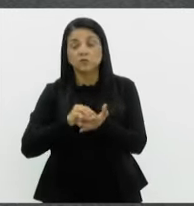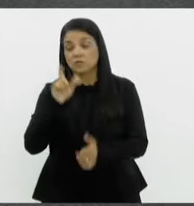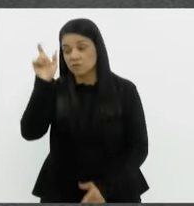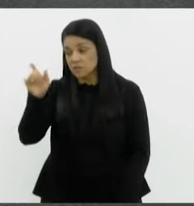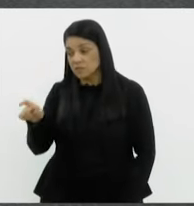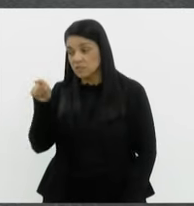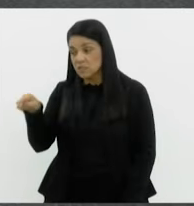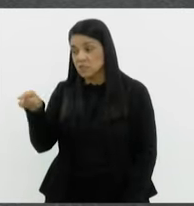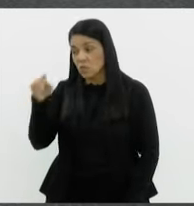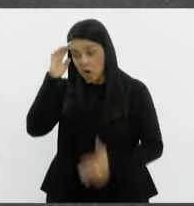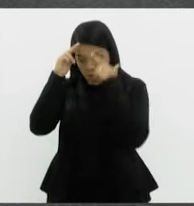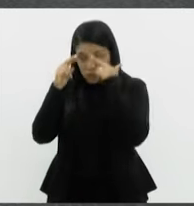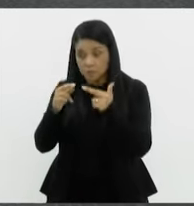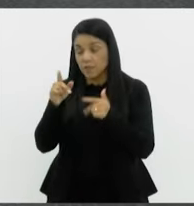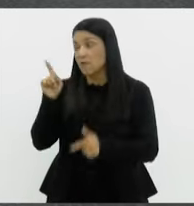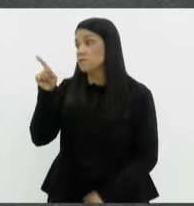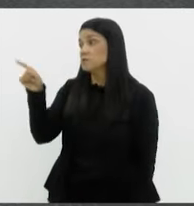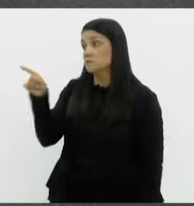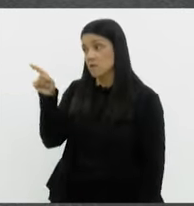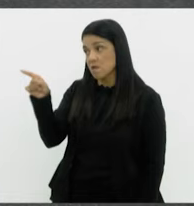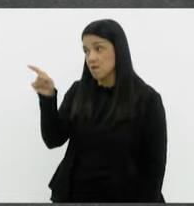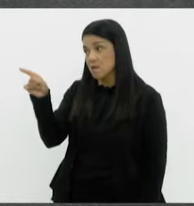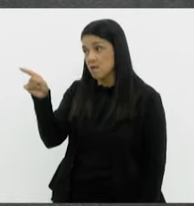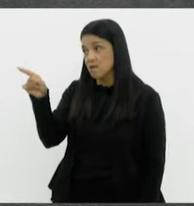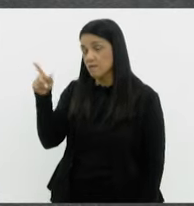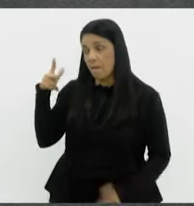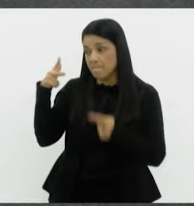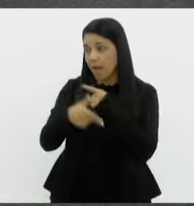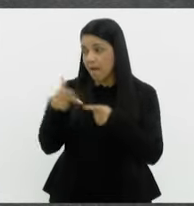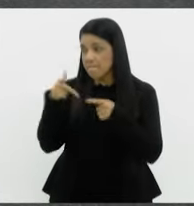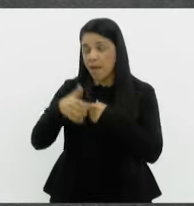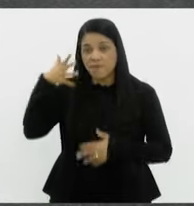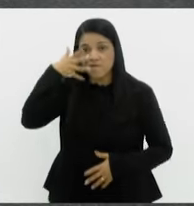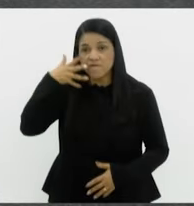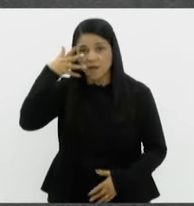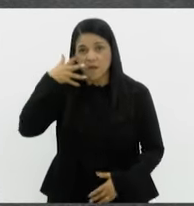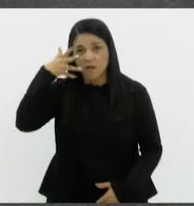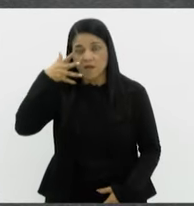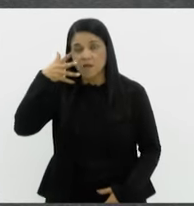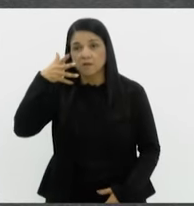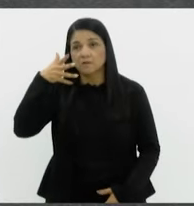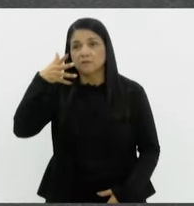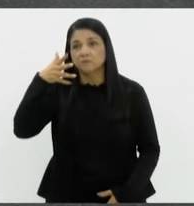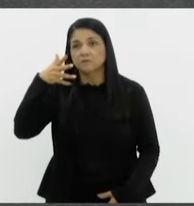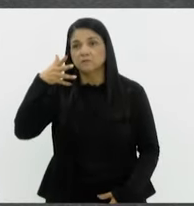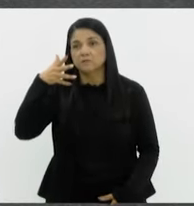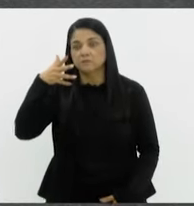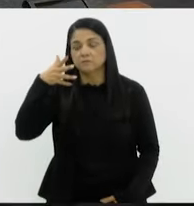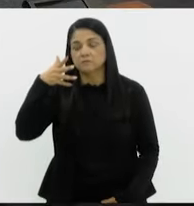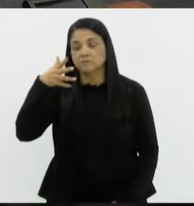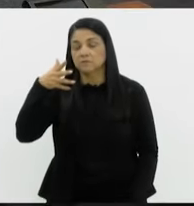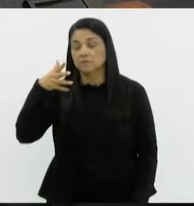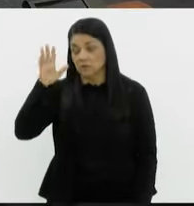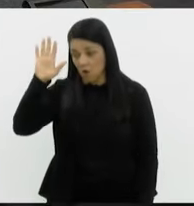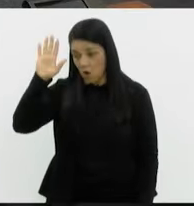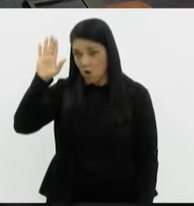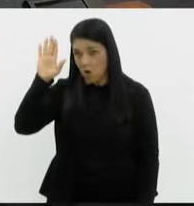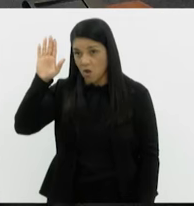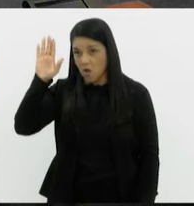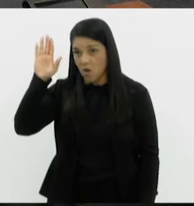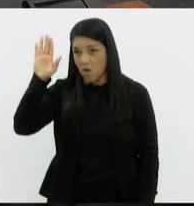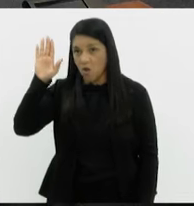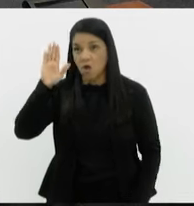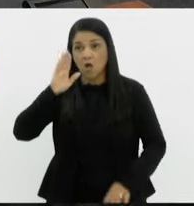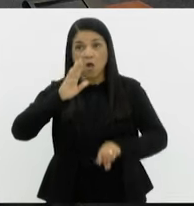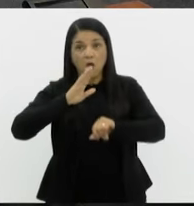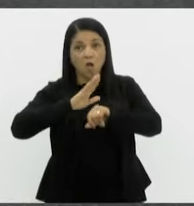você, deputado, que fica interrompendo a minha fala. Deputado, você que está interrompendo a minha fala. Então,